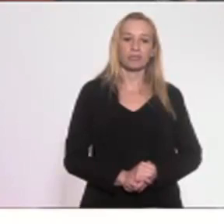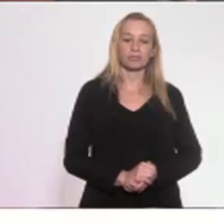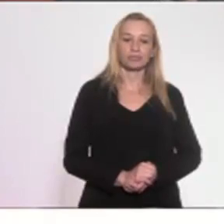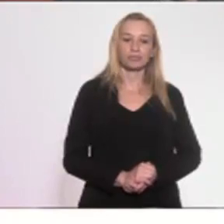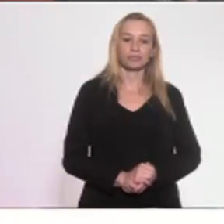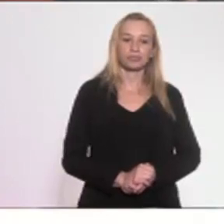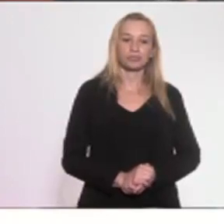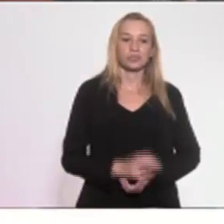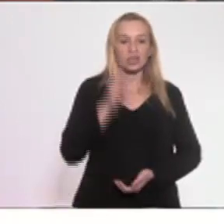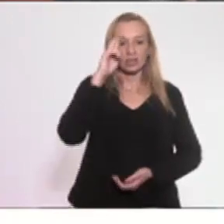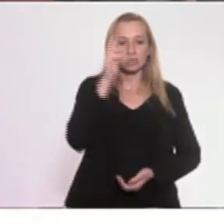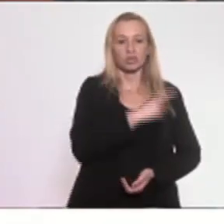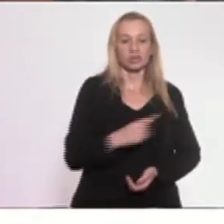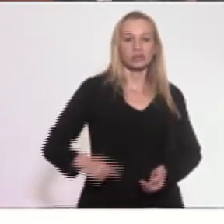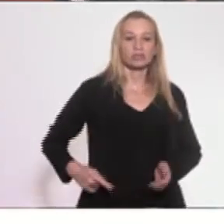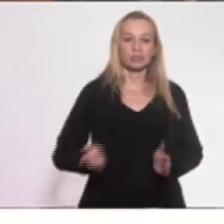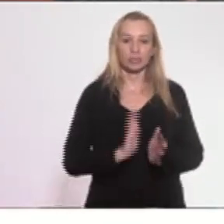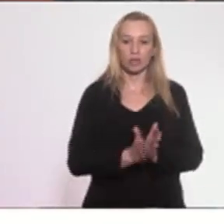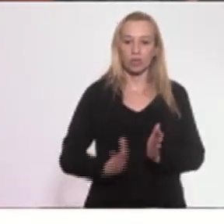Senhor presidente, pela ordem.